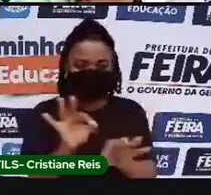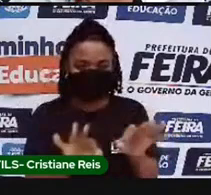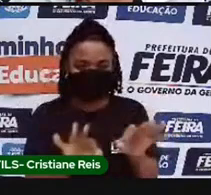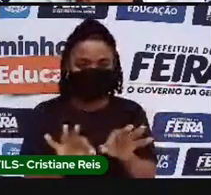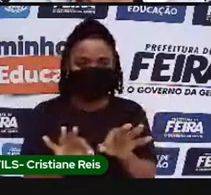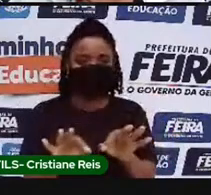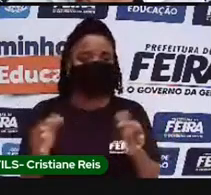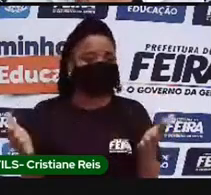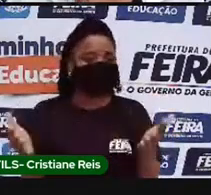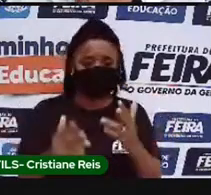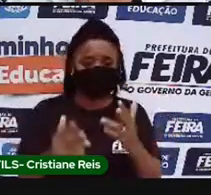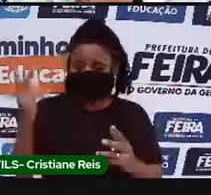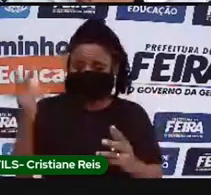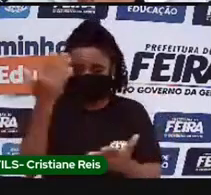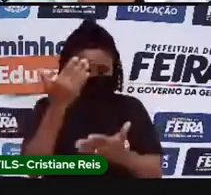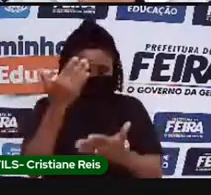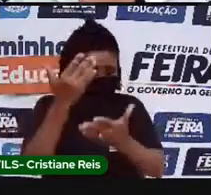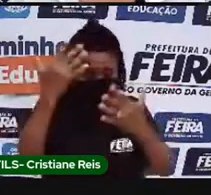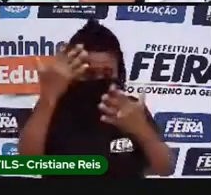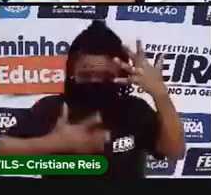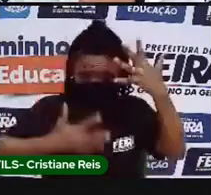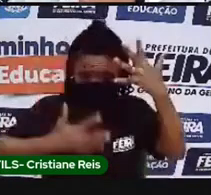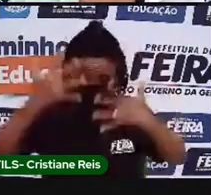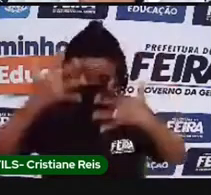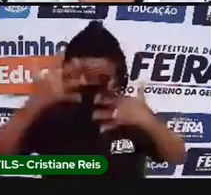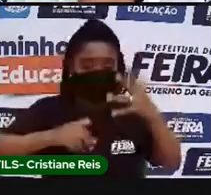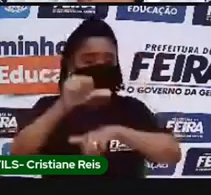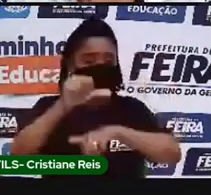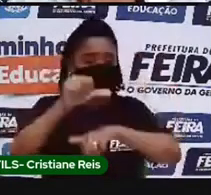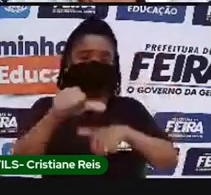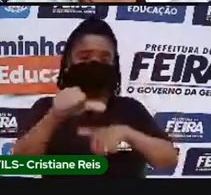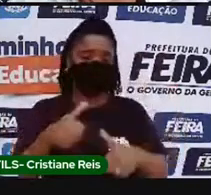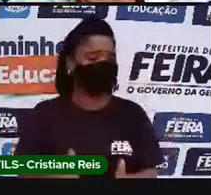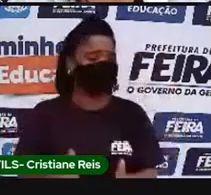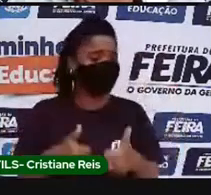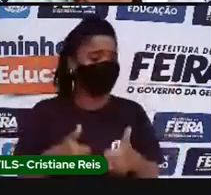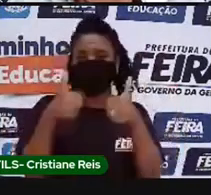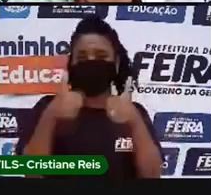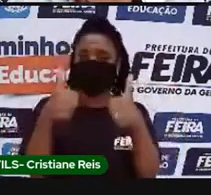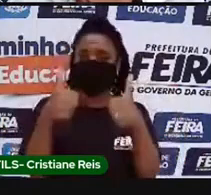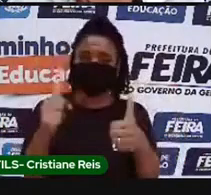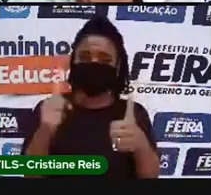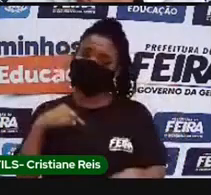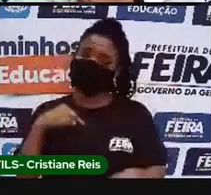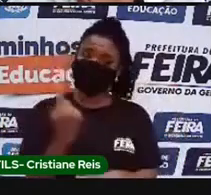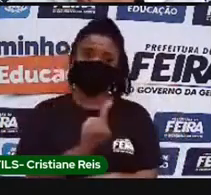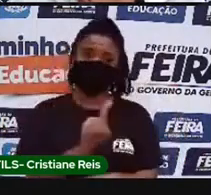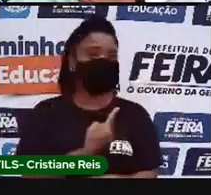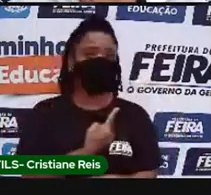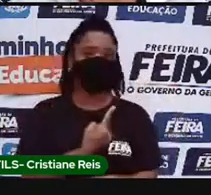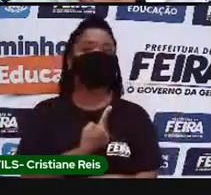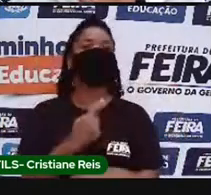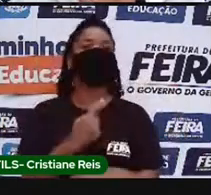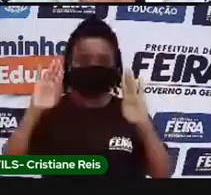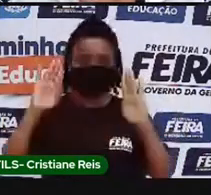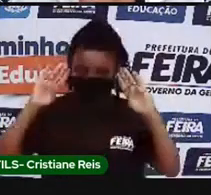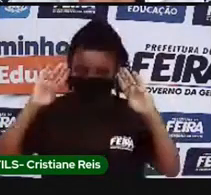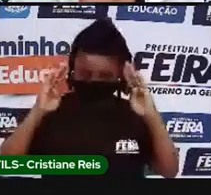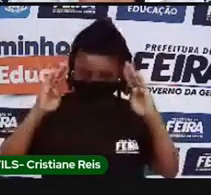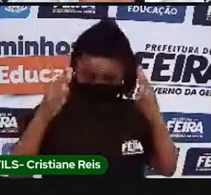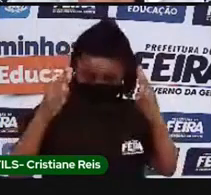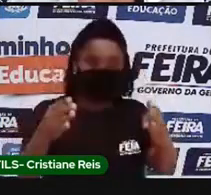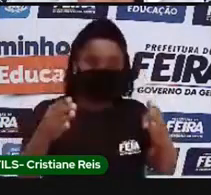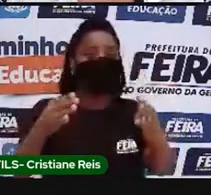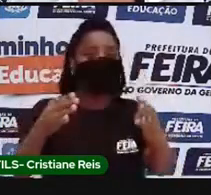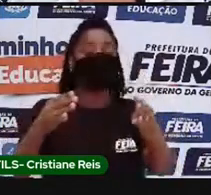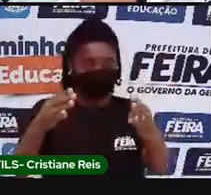saber. Que a vida é mais que pensamos, e tudo que precisamos é aprender com os danos.